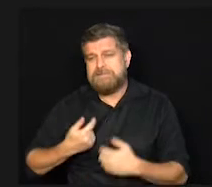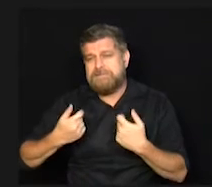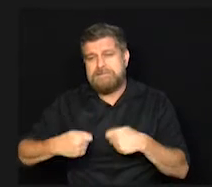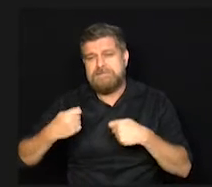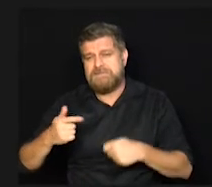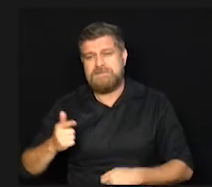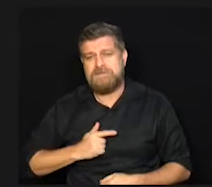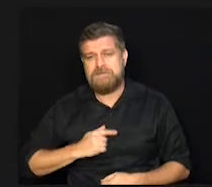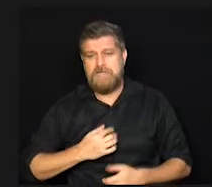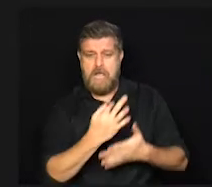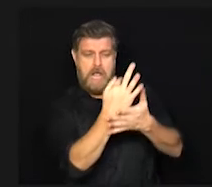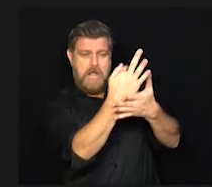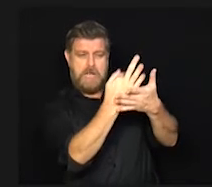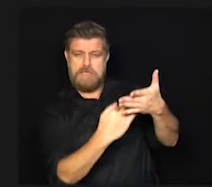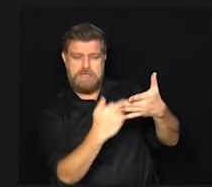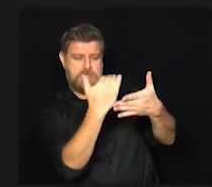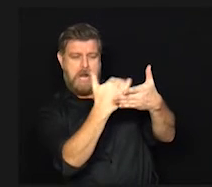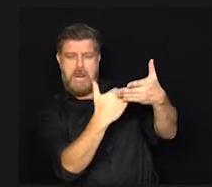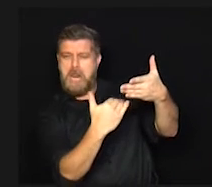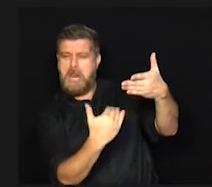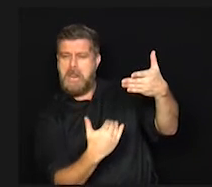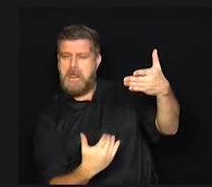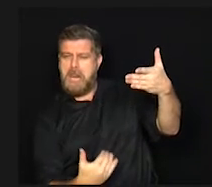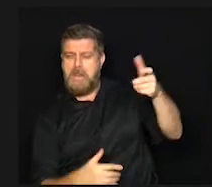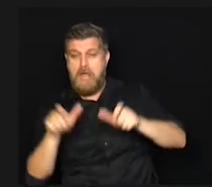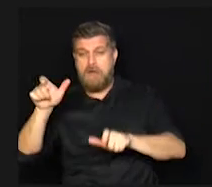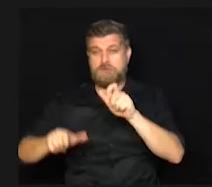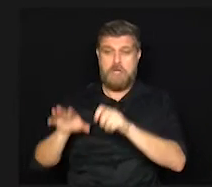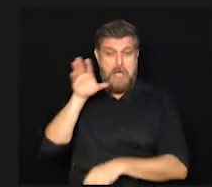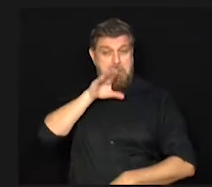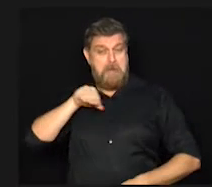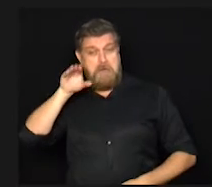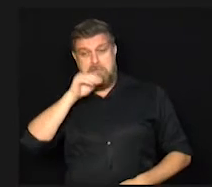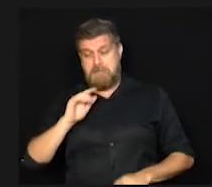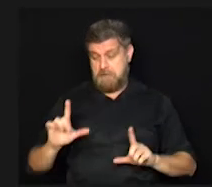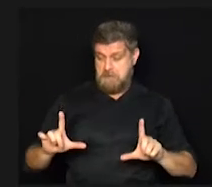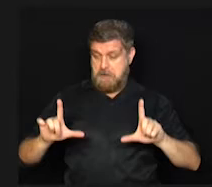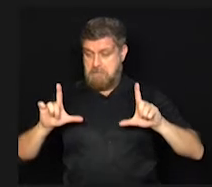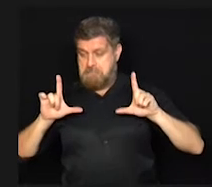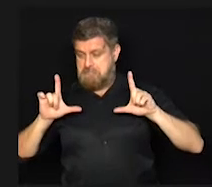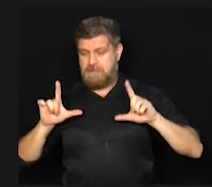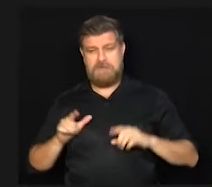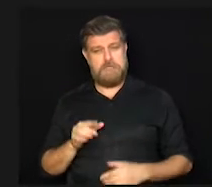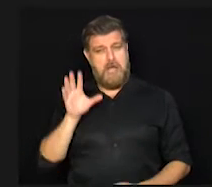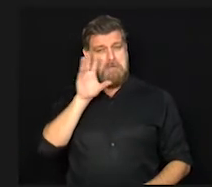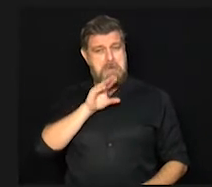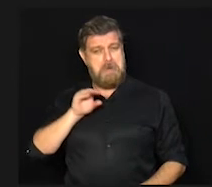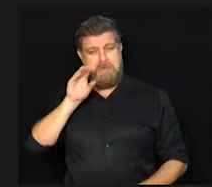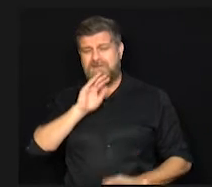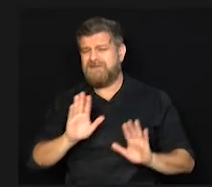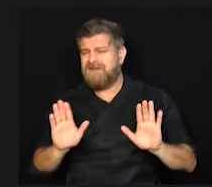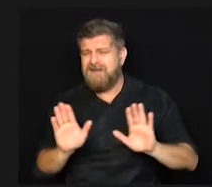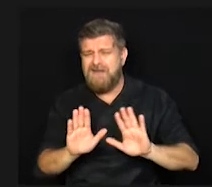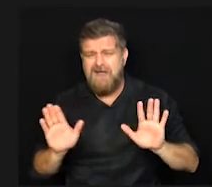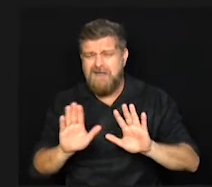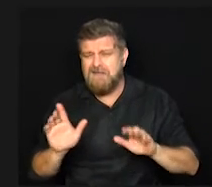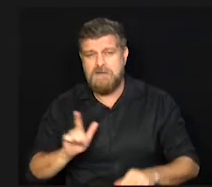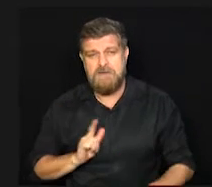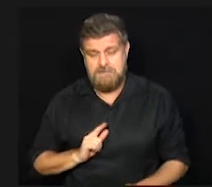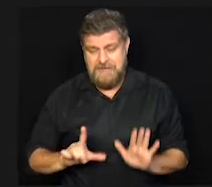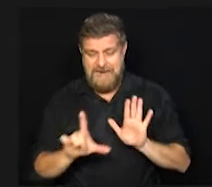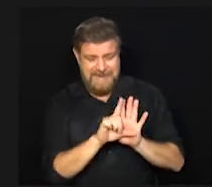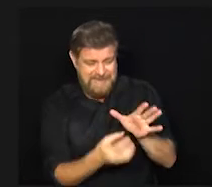grandes textos, a gente não precisa de pessoas falando bonito de inclusão, a gente não precisa de criar